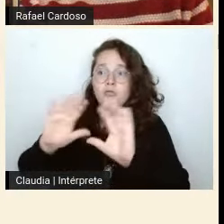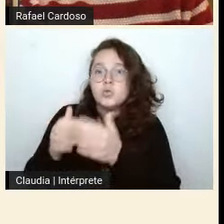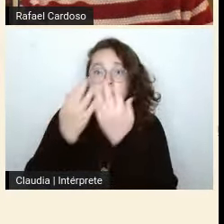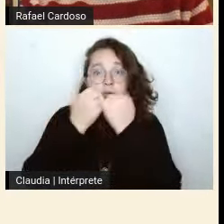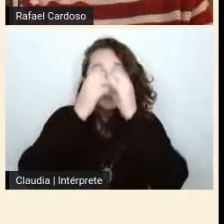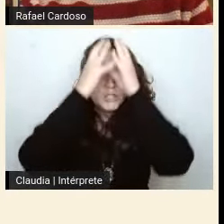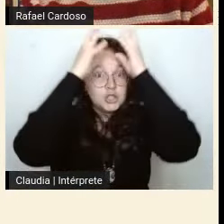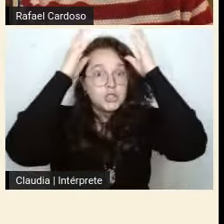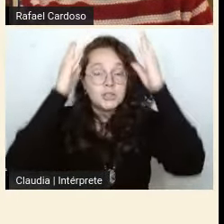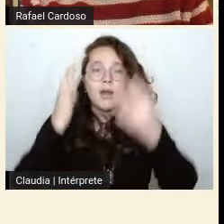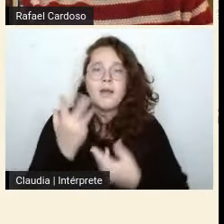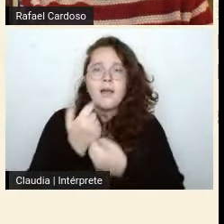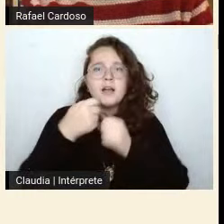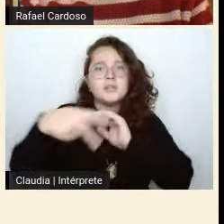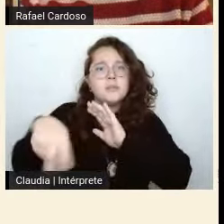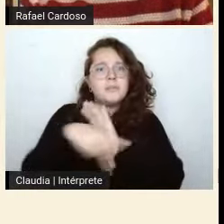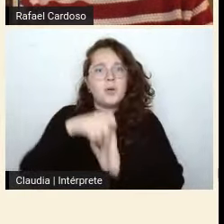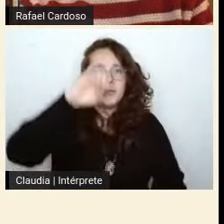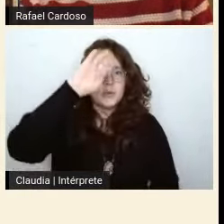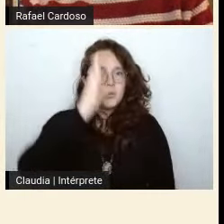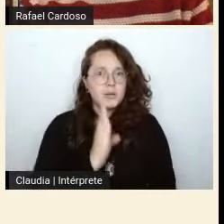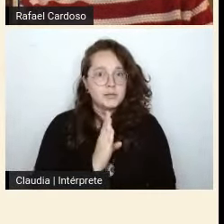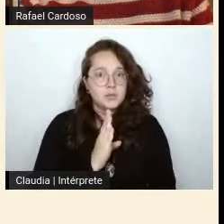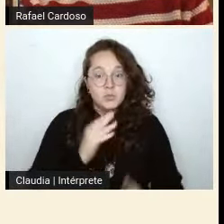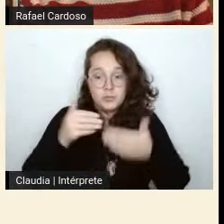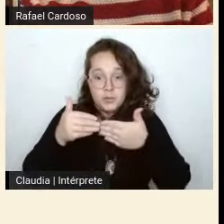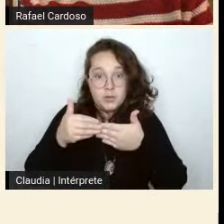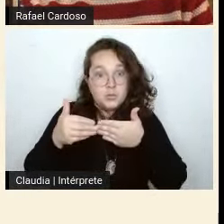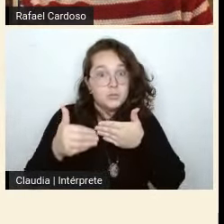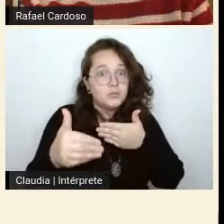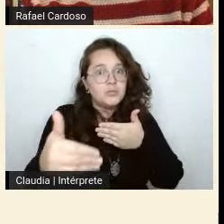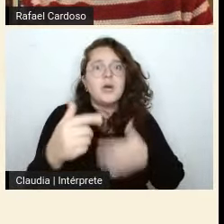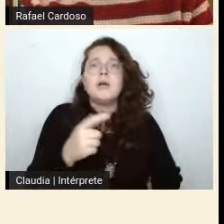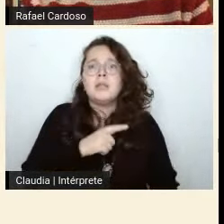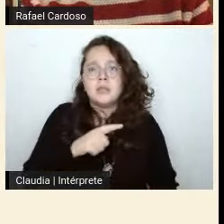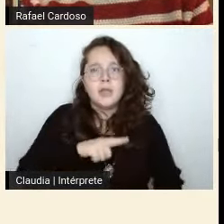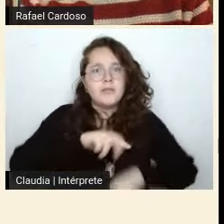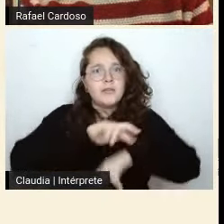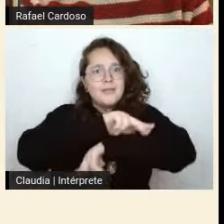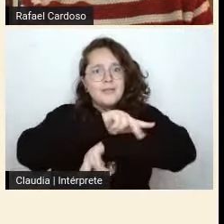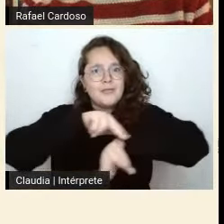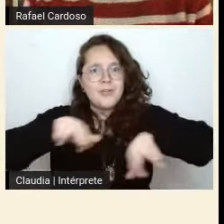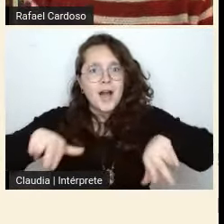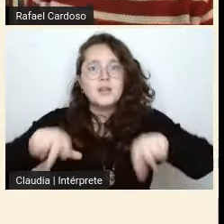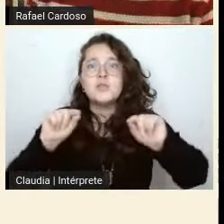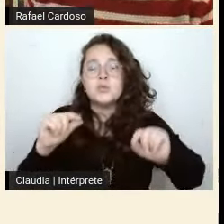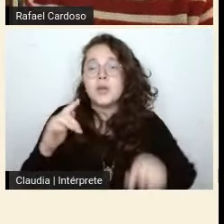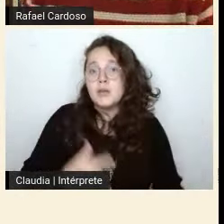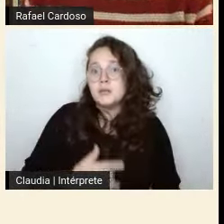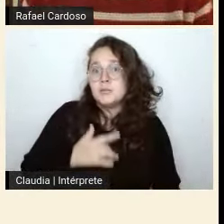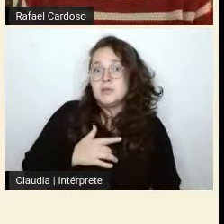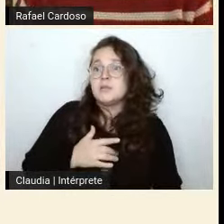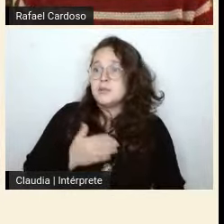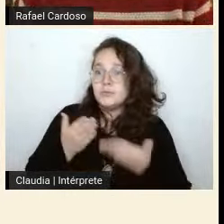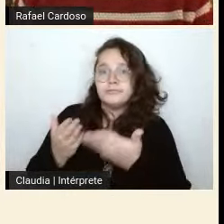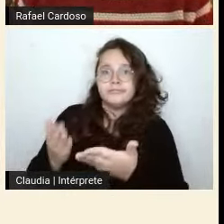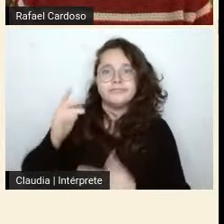uma escola de vigor impressionante, inspirada em grande parte pelo negro, fecha